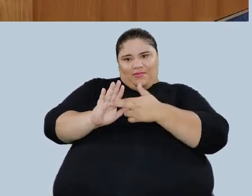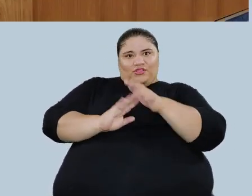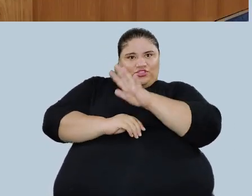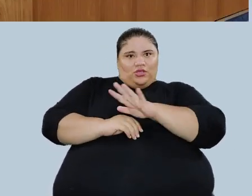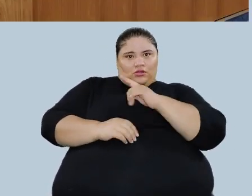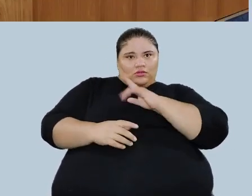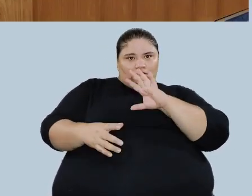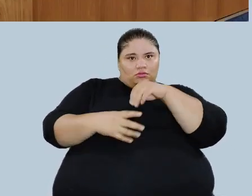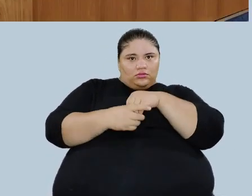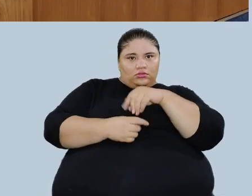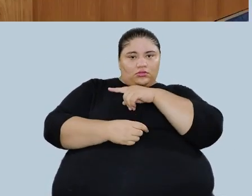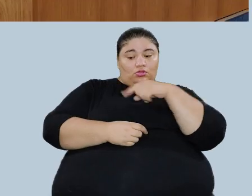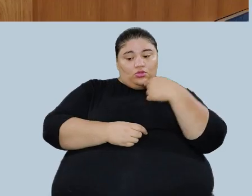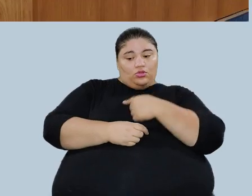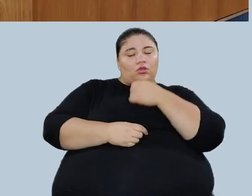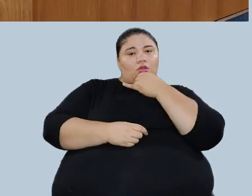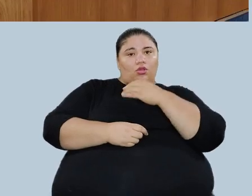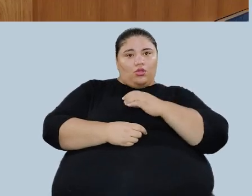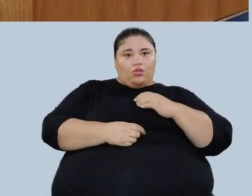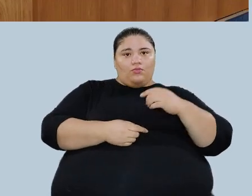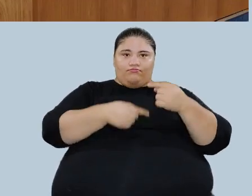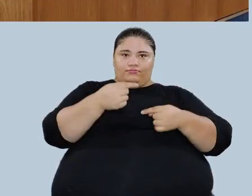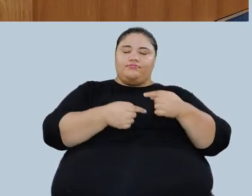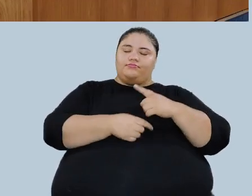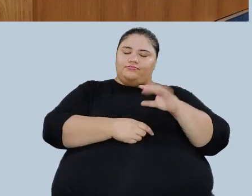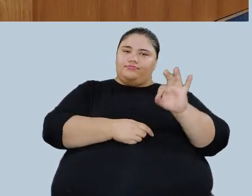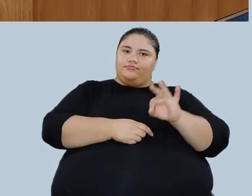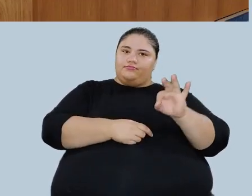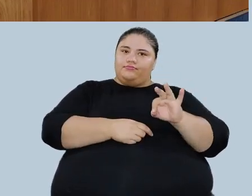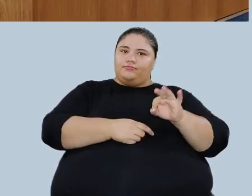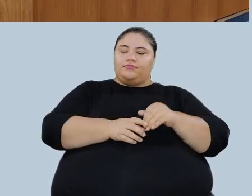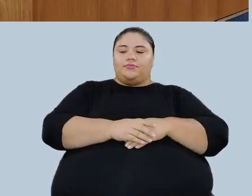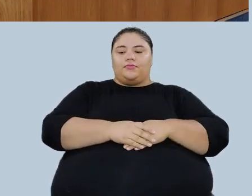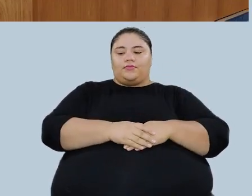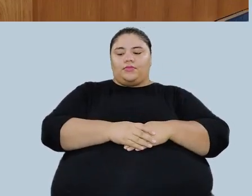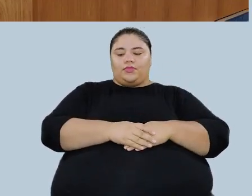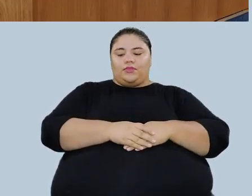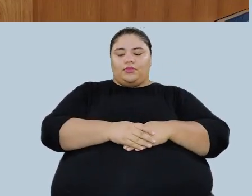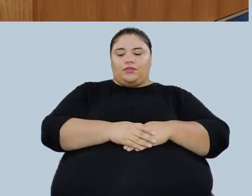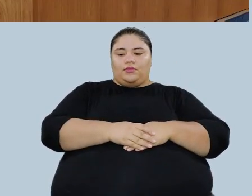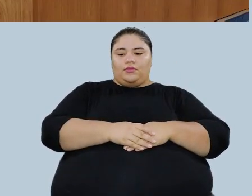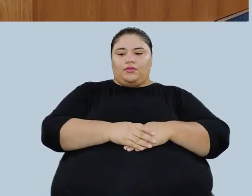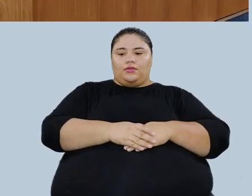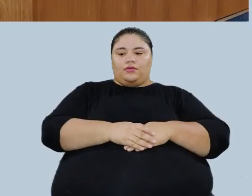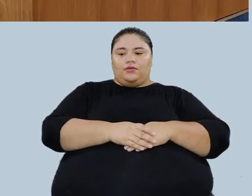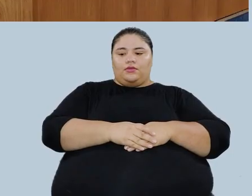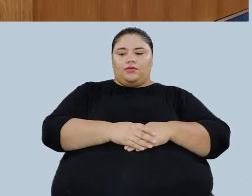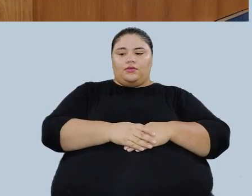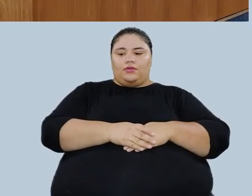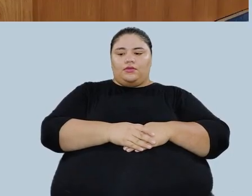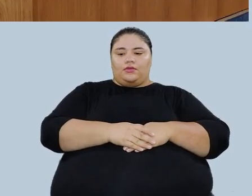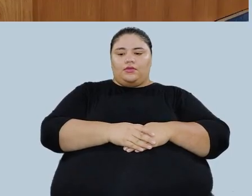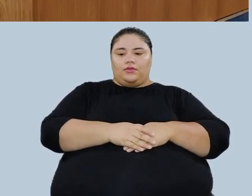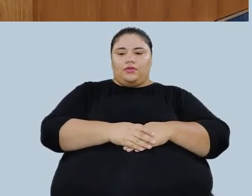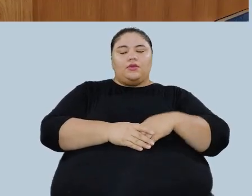previsto, o termo comissões vai dar margem à discussão. O que se entende por comissões? A remuneração